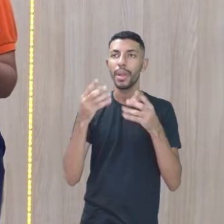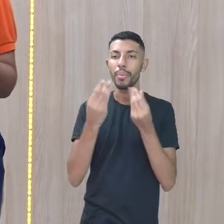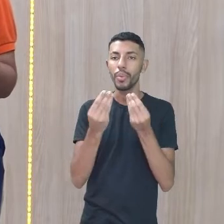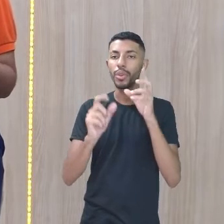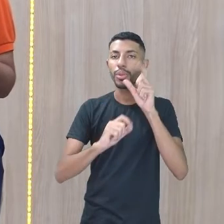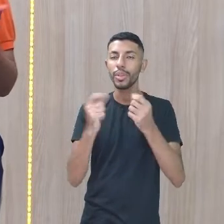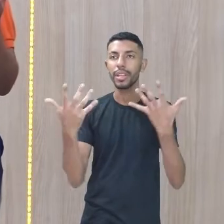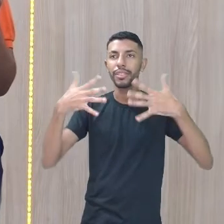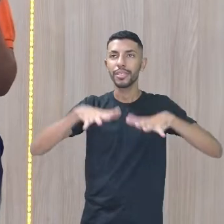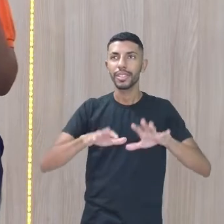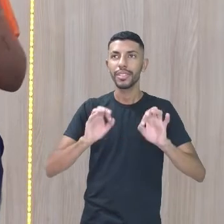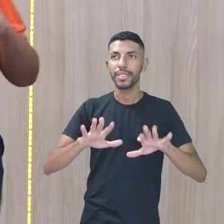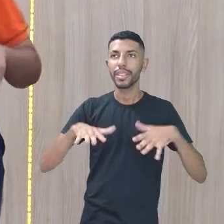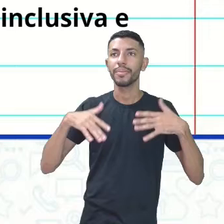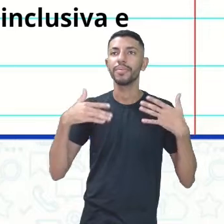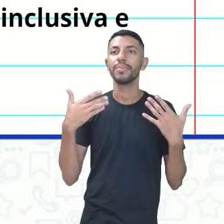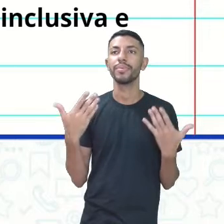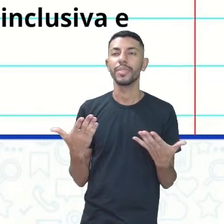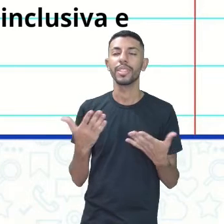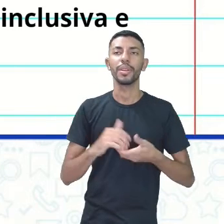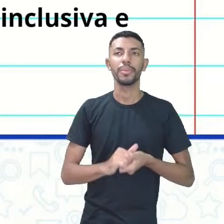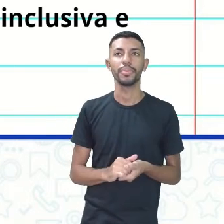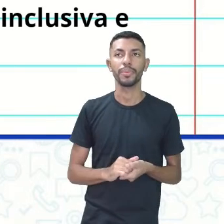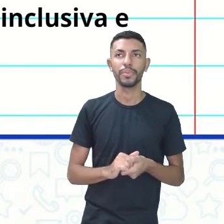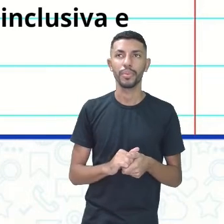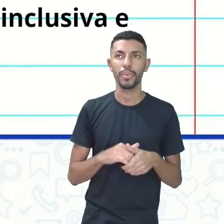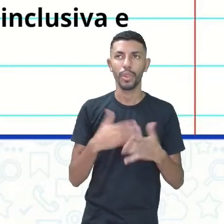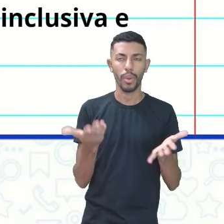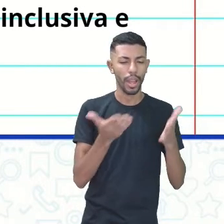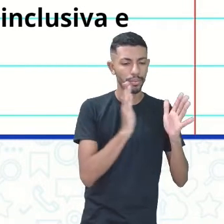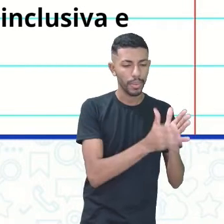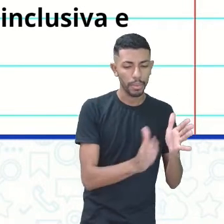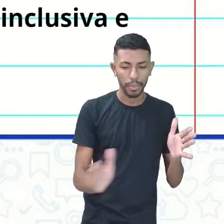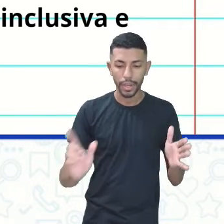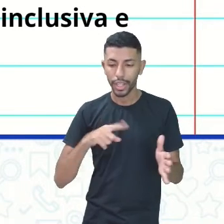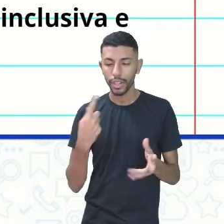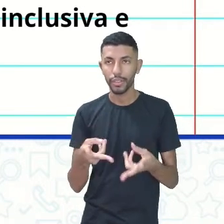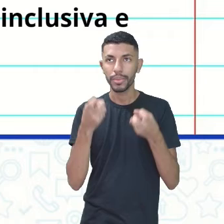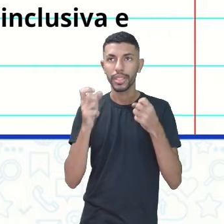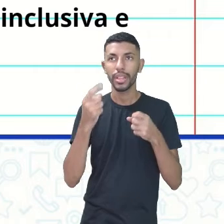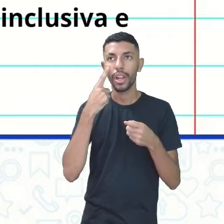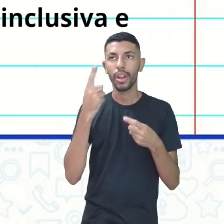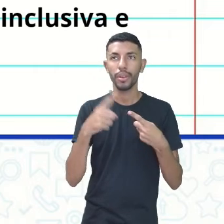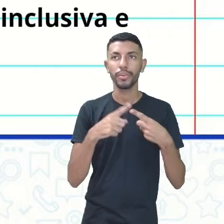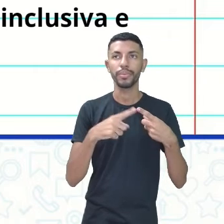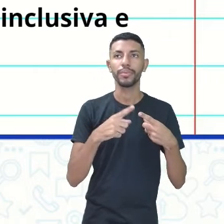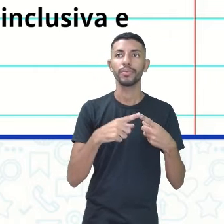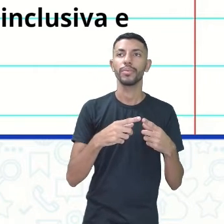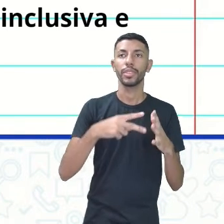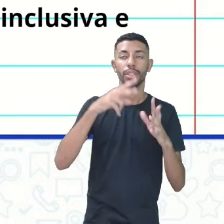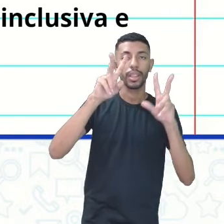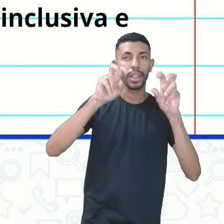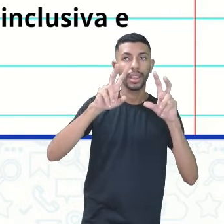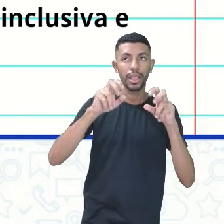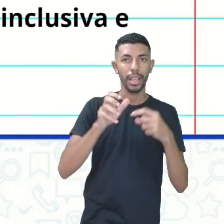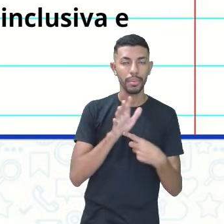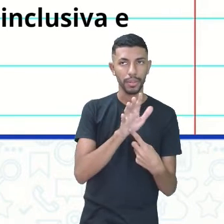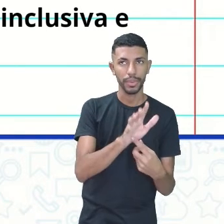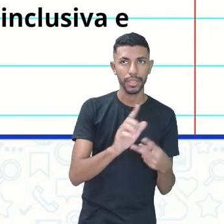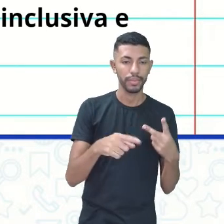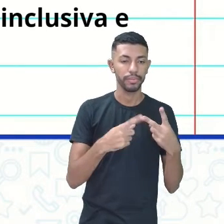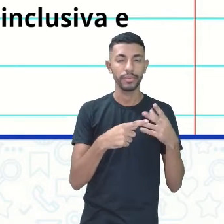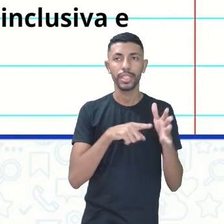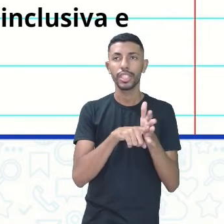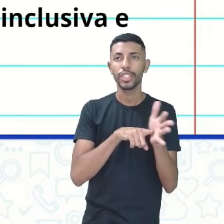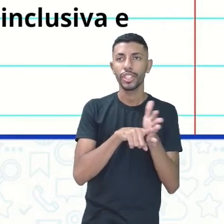Muito bom, Eduardo. E quais são as etapas que percebemos de todo esse processo do Eduardo? Determinação do tema, que foi dada pela professora,